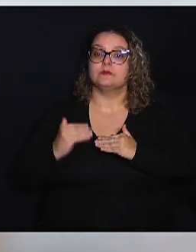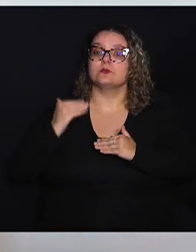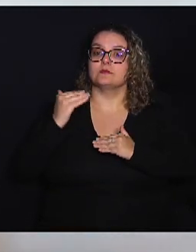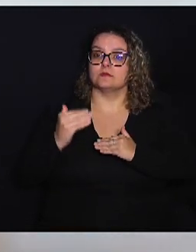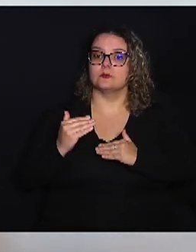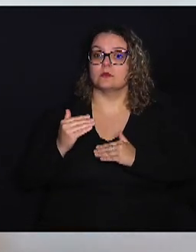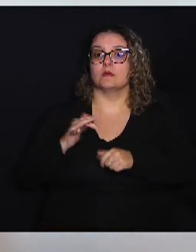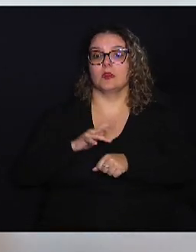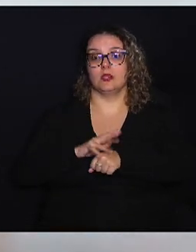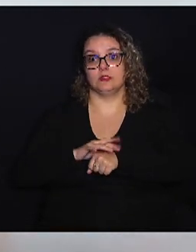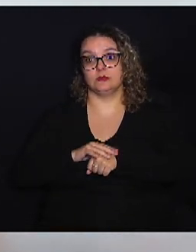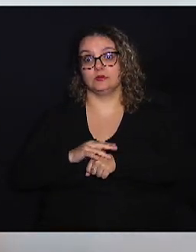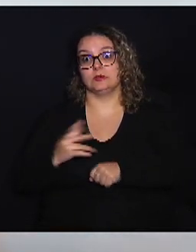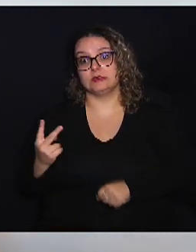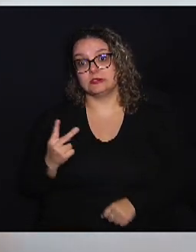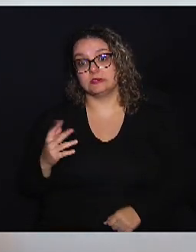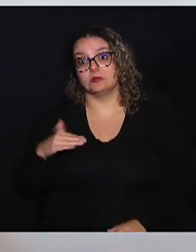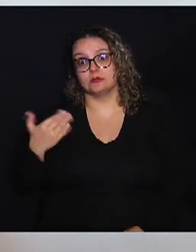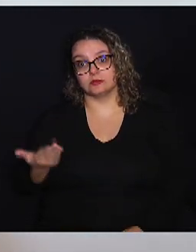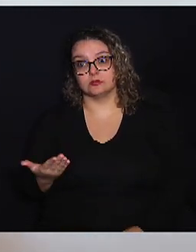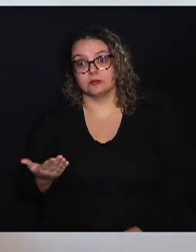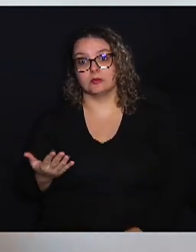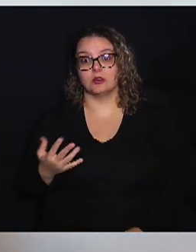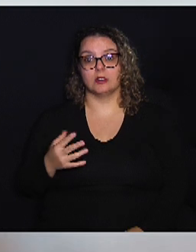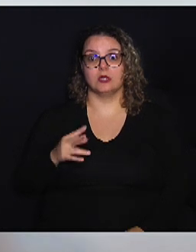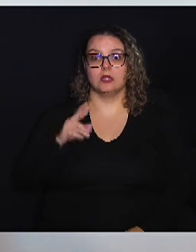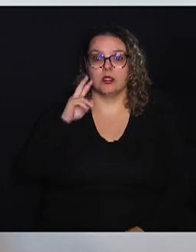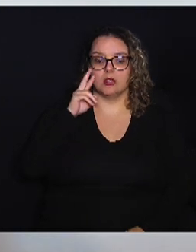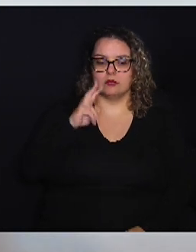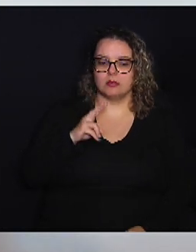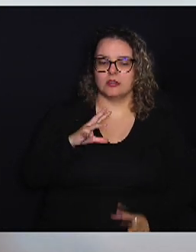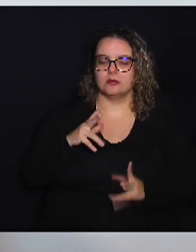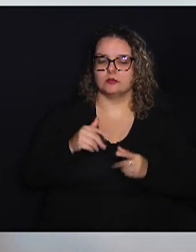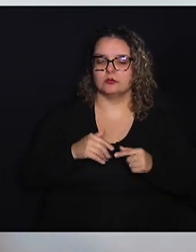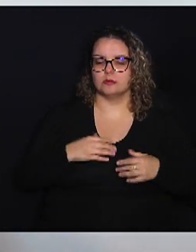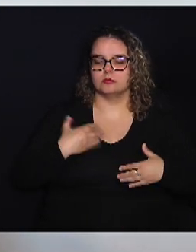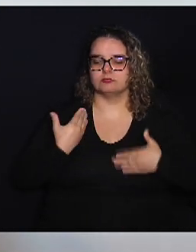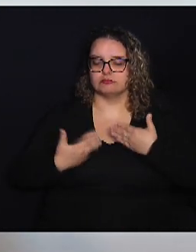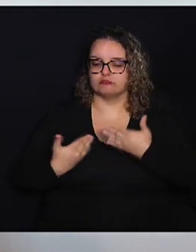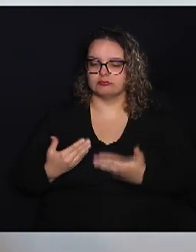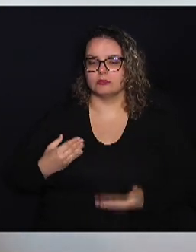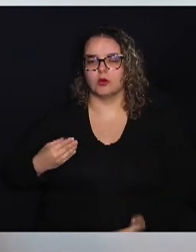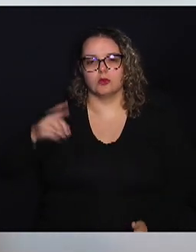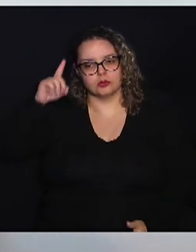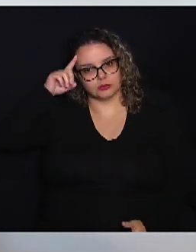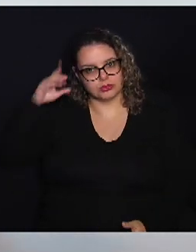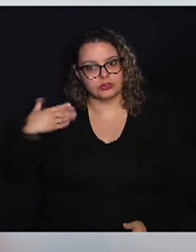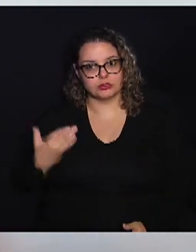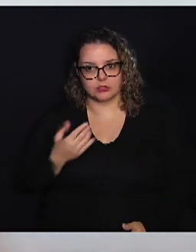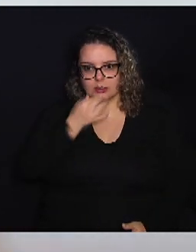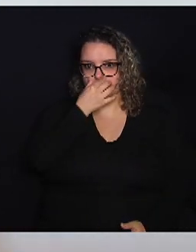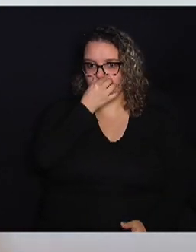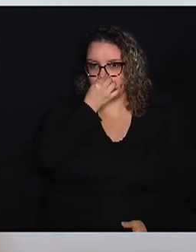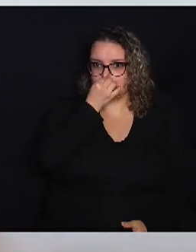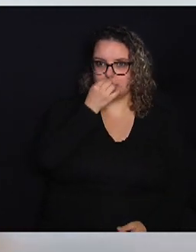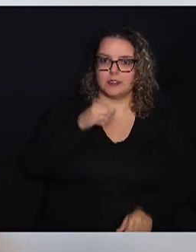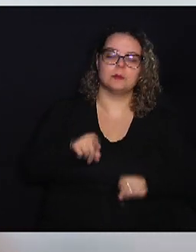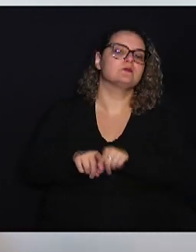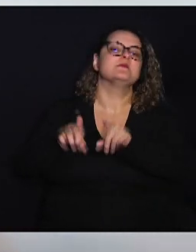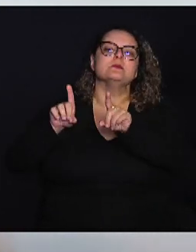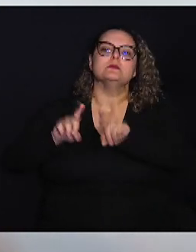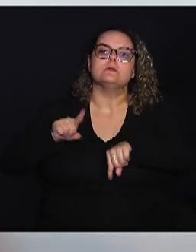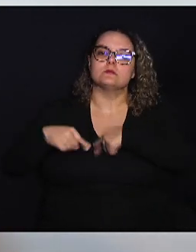de doenças secundárias. Então, você começa a olhar toda a clínica desse paciente. A gente olha, inclusive, deficiência de